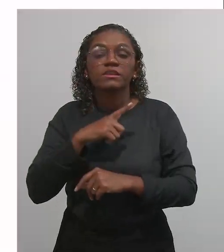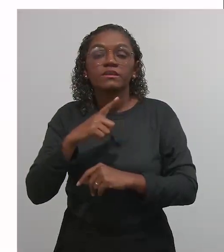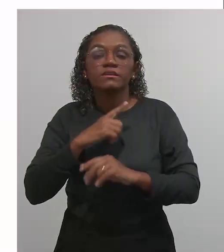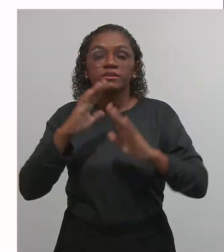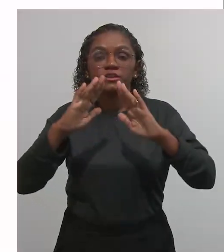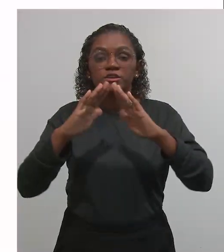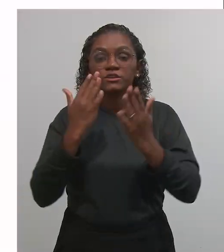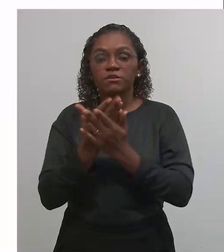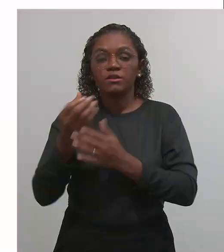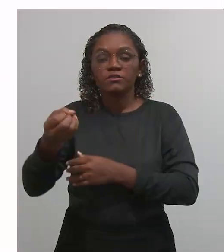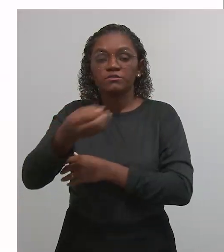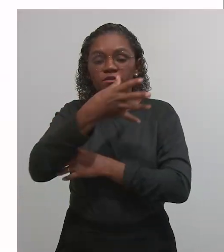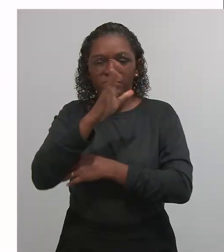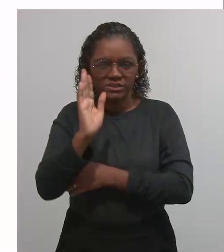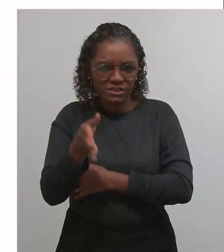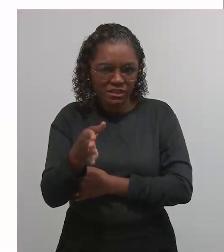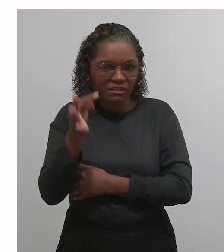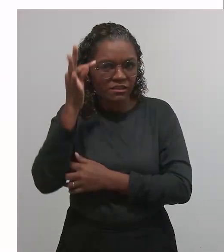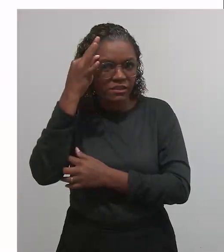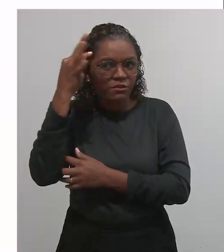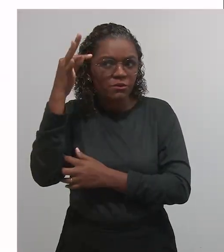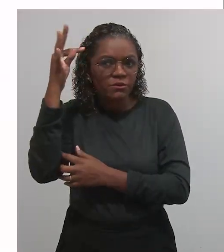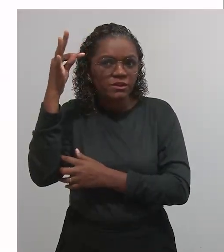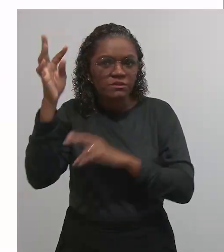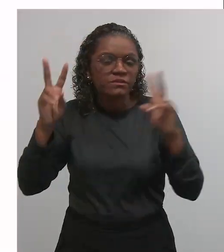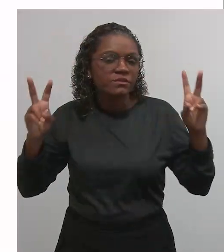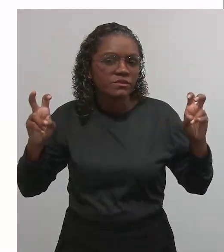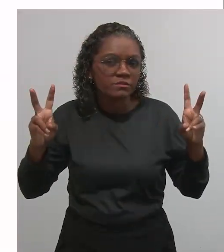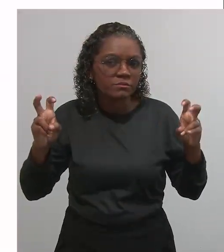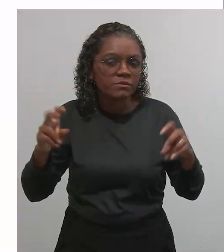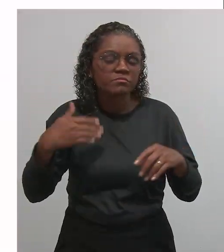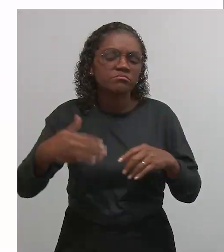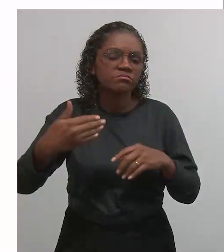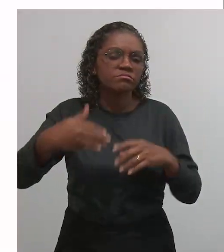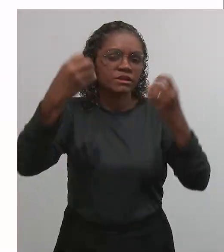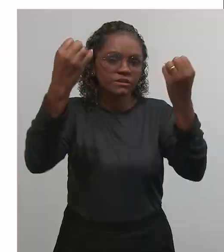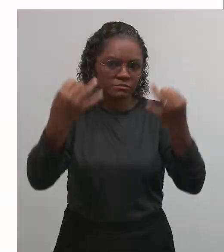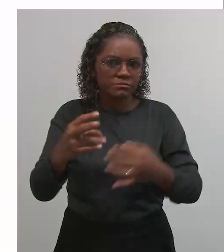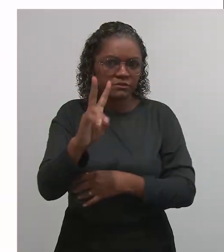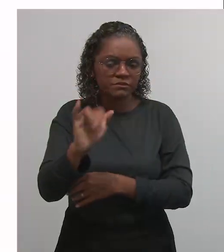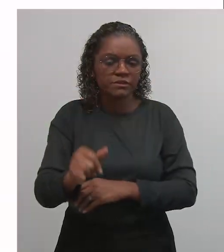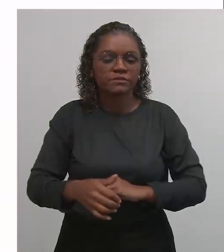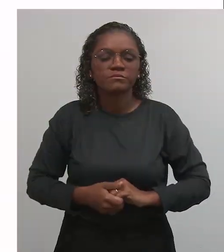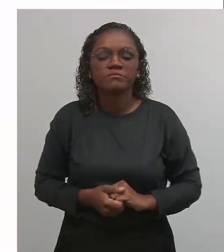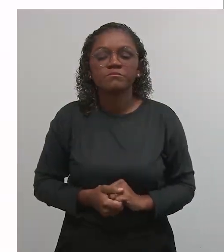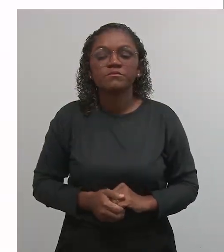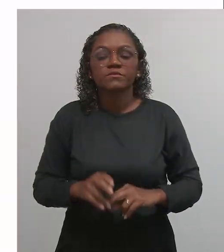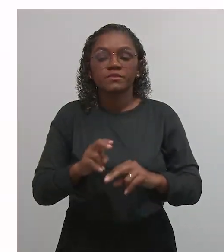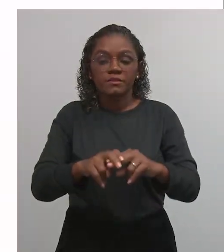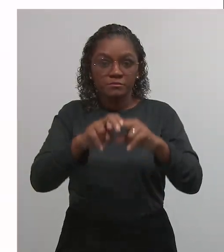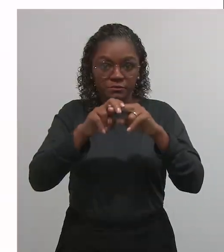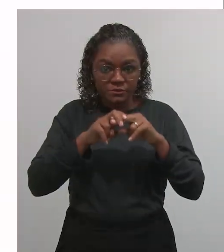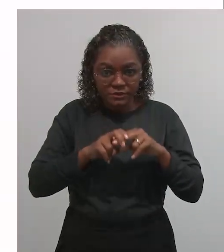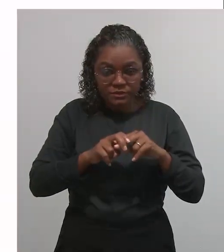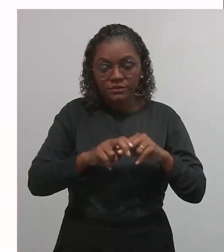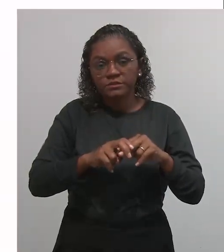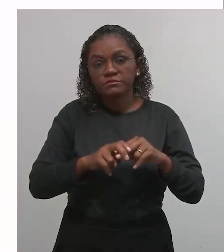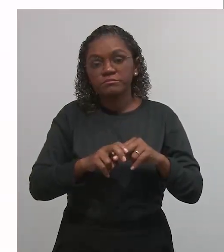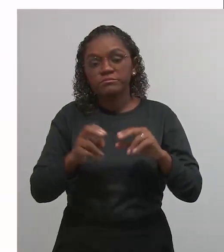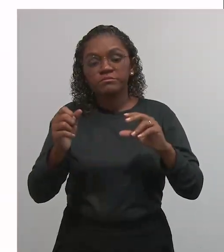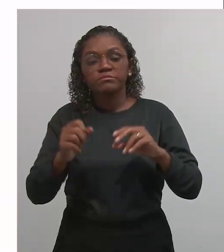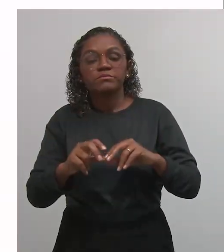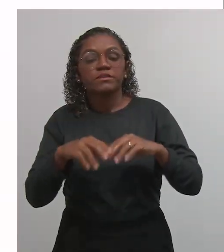nova. Não sei se vocês já ouviram falar, mas a gente vai falar um pouco sobre isso durante a disciplina. Então, as pedagogias da escola